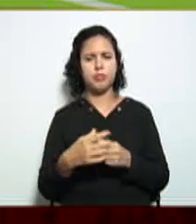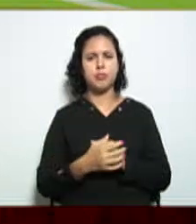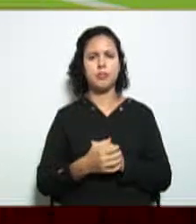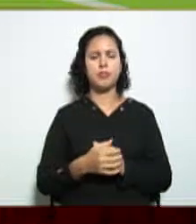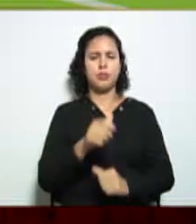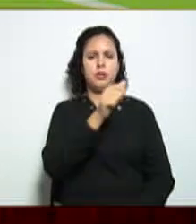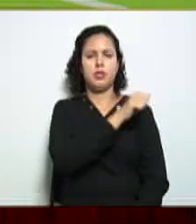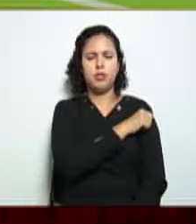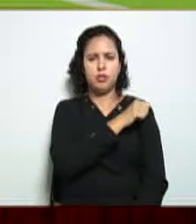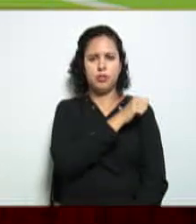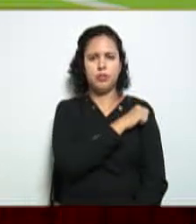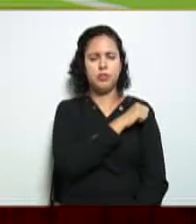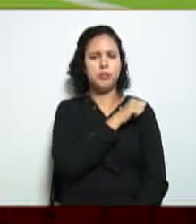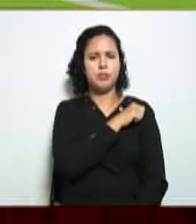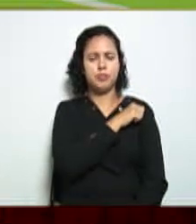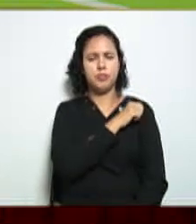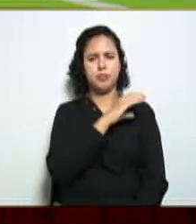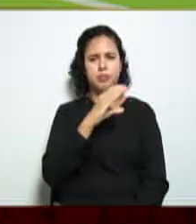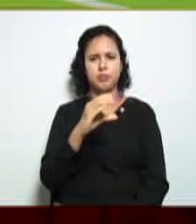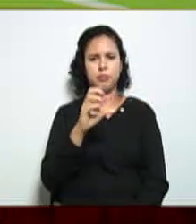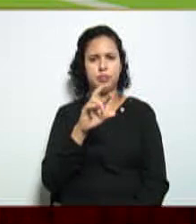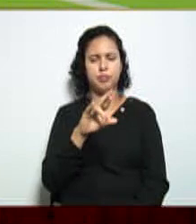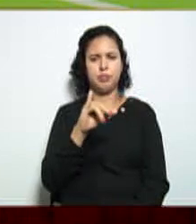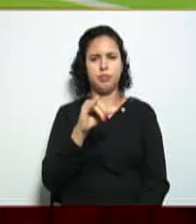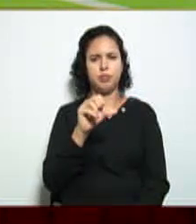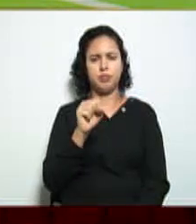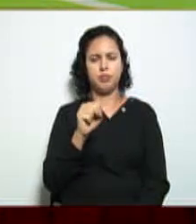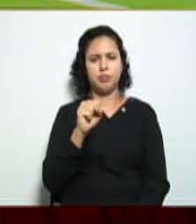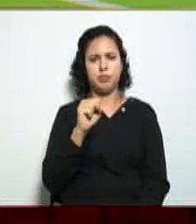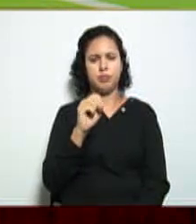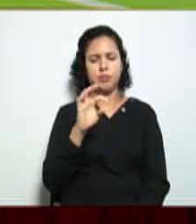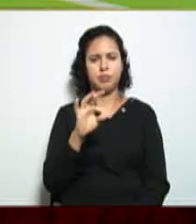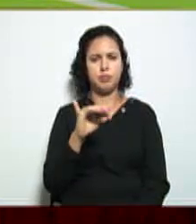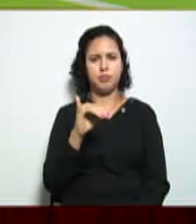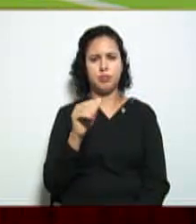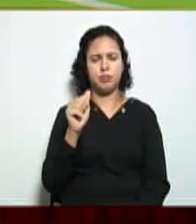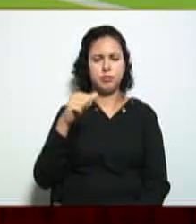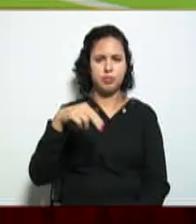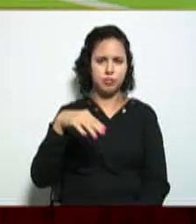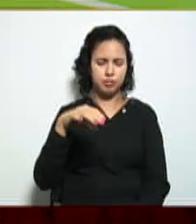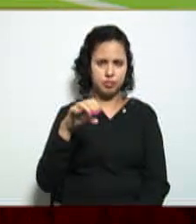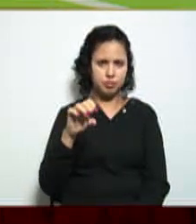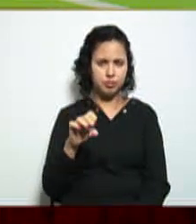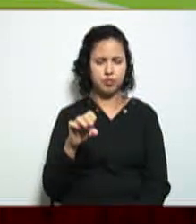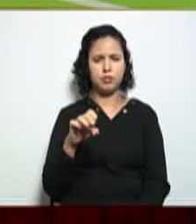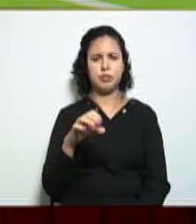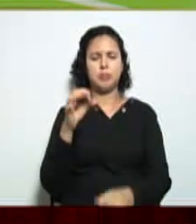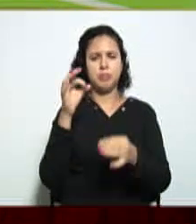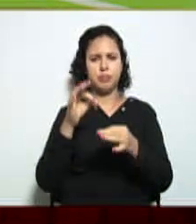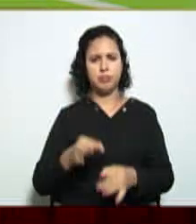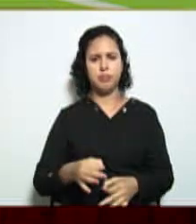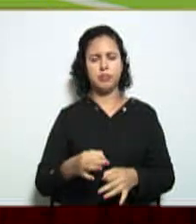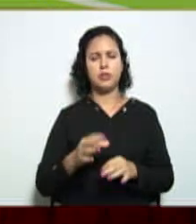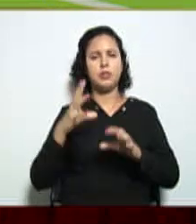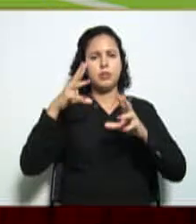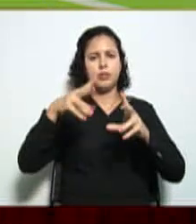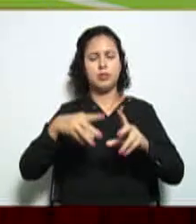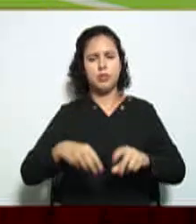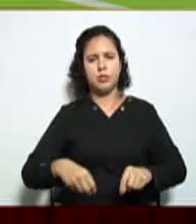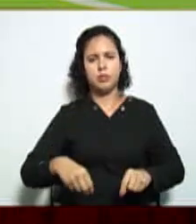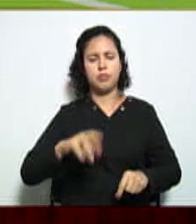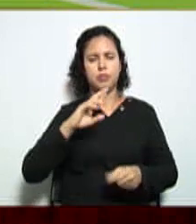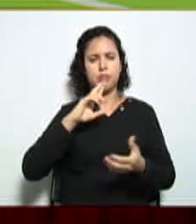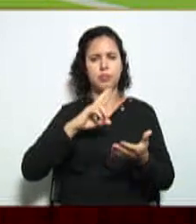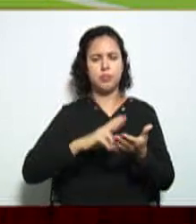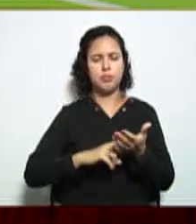aluna Cristiane também encaminhou a sua resposta, a resposta também está correta. Então, todas essas respostas